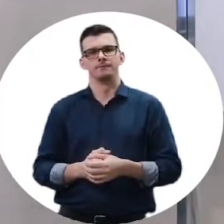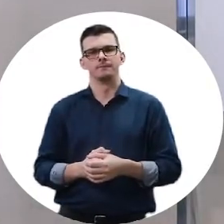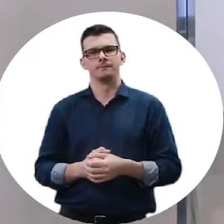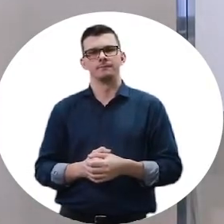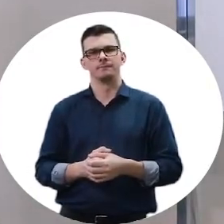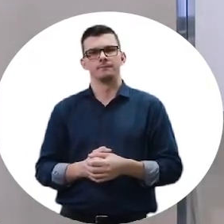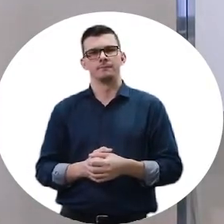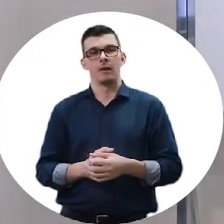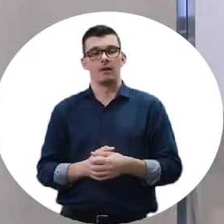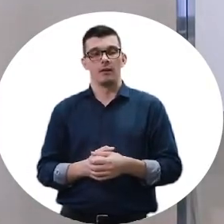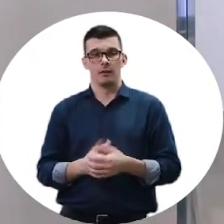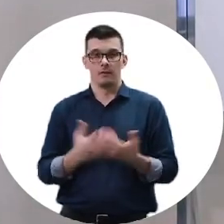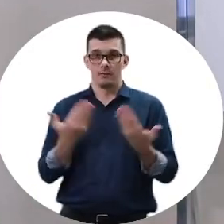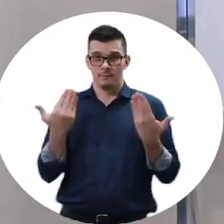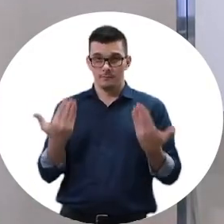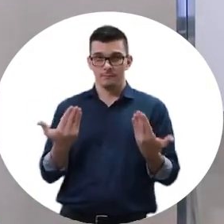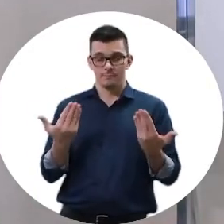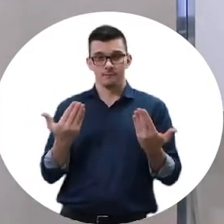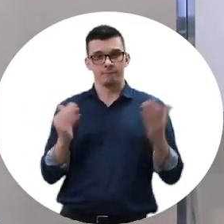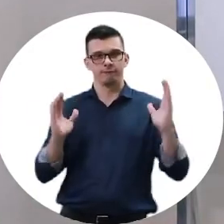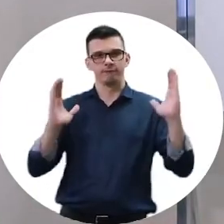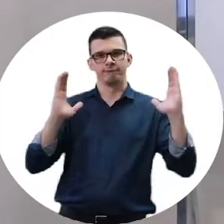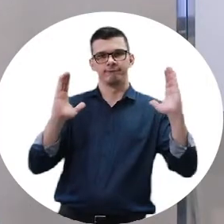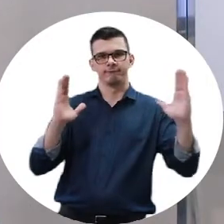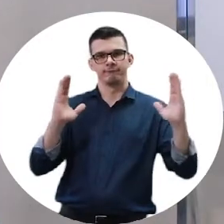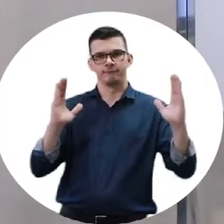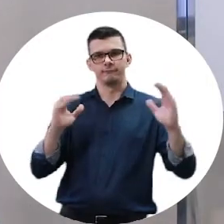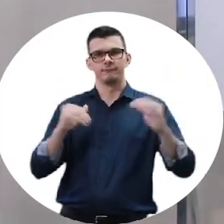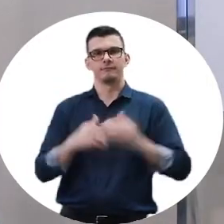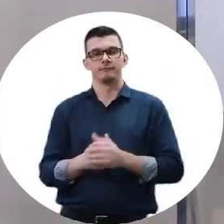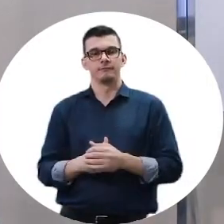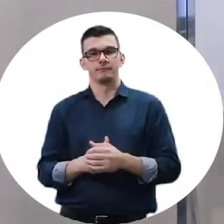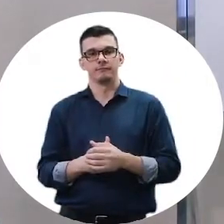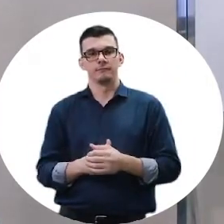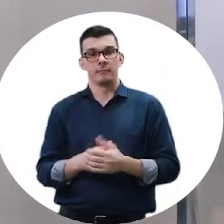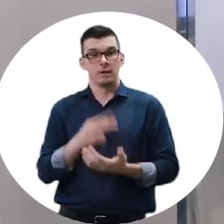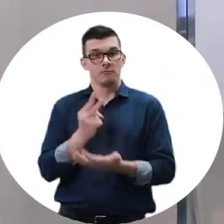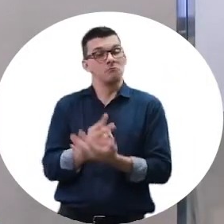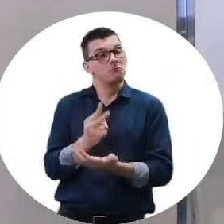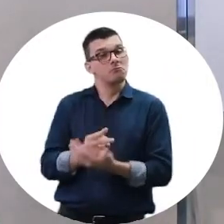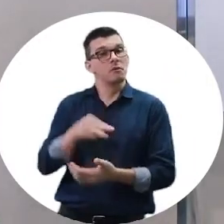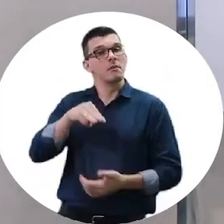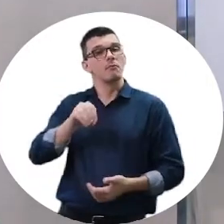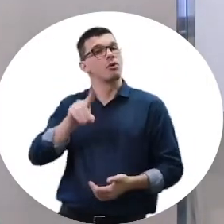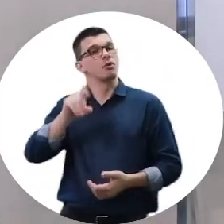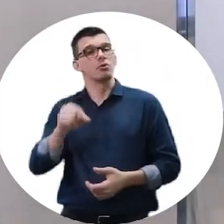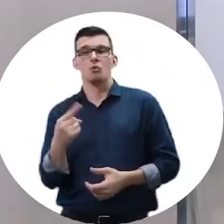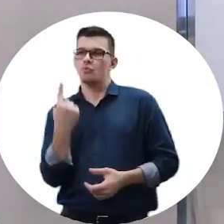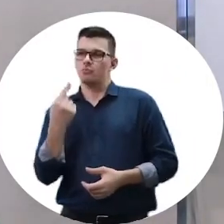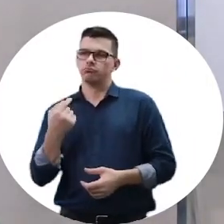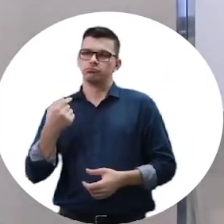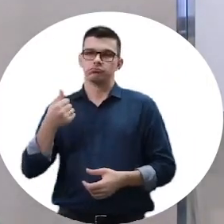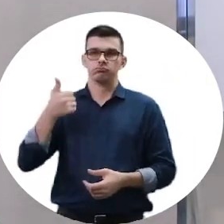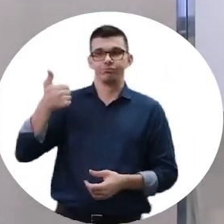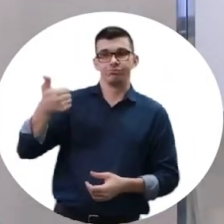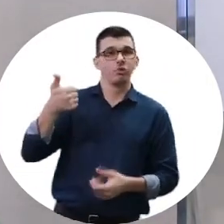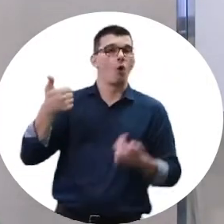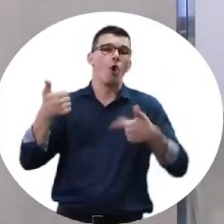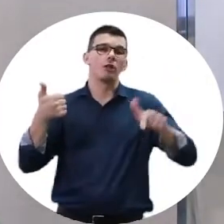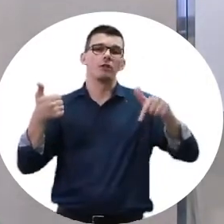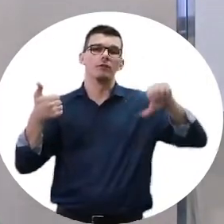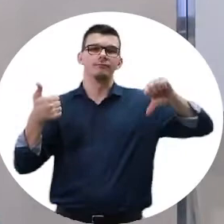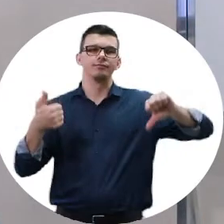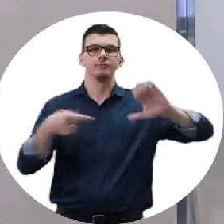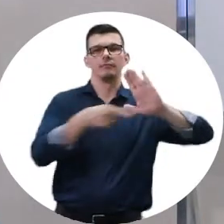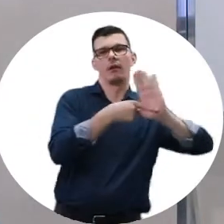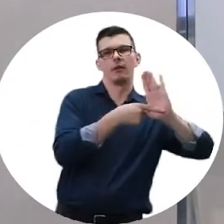Somando, esse AB é ação. BA é reação. Tem o mesmo módulo. Só que uma é negativa e outra é positiva.